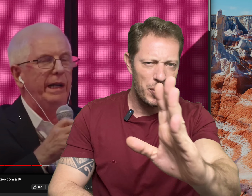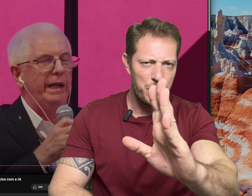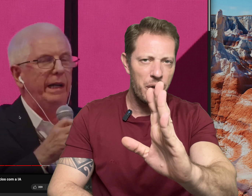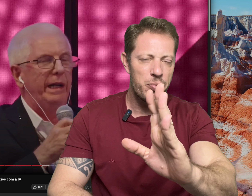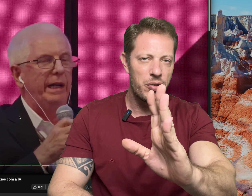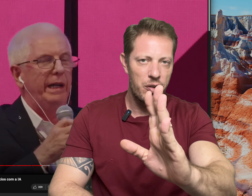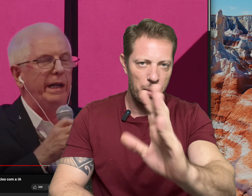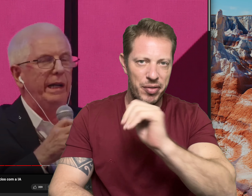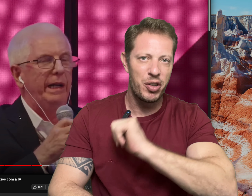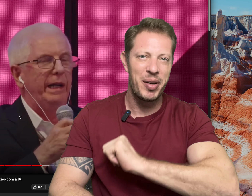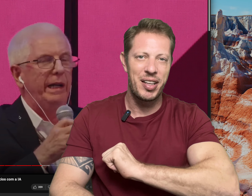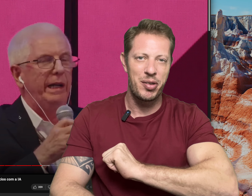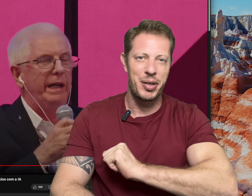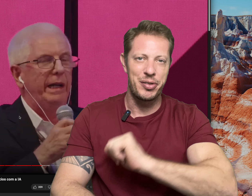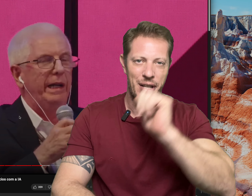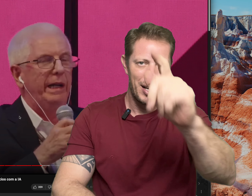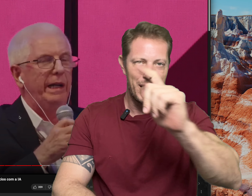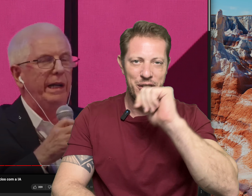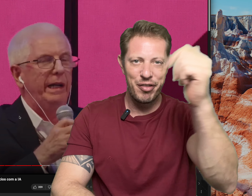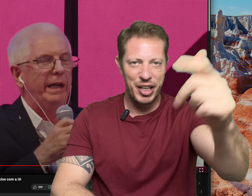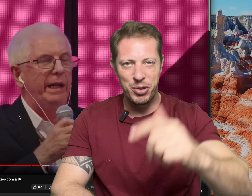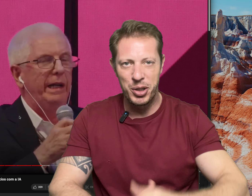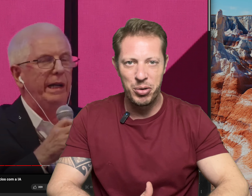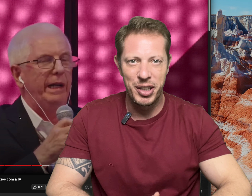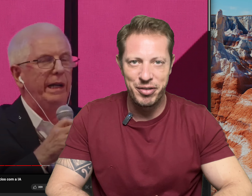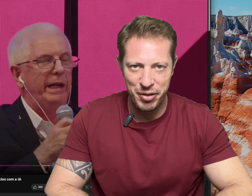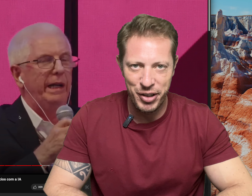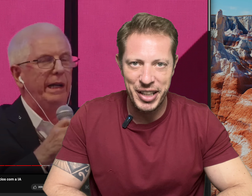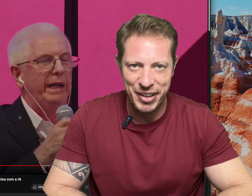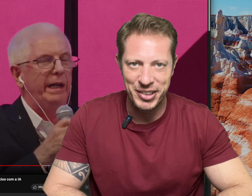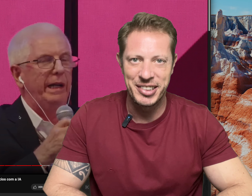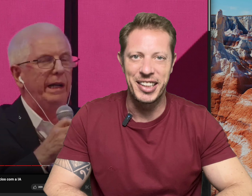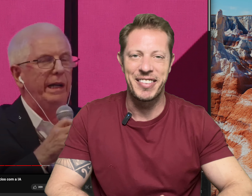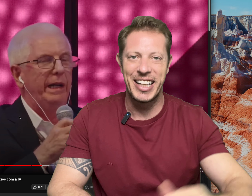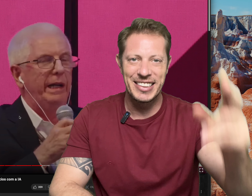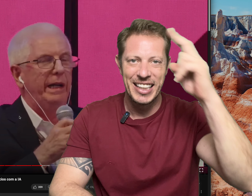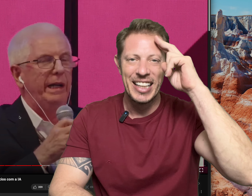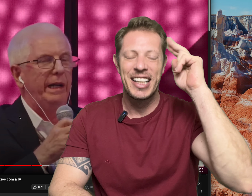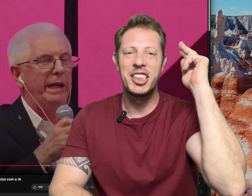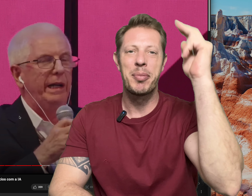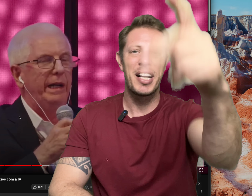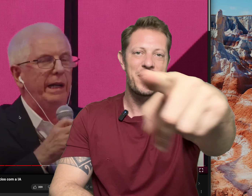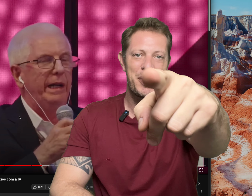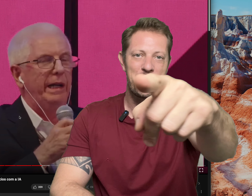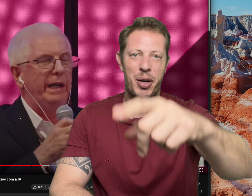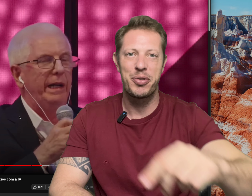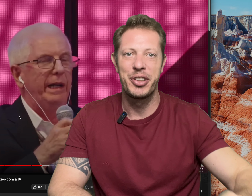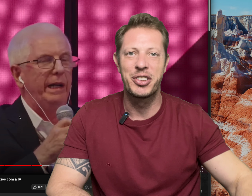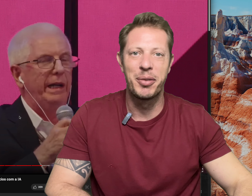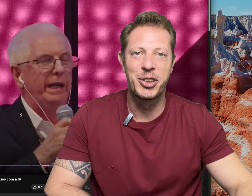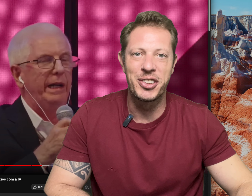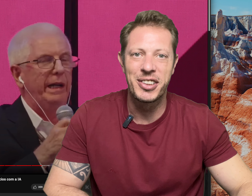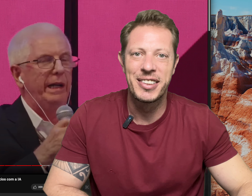vou deixar para os próximos anos para mim vir comentar sobre isso. Ano que vem, no outro ano. Vamos ver o que vai acontecer, beleza? Grande abraço, vejo vocês no próximo vídeo. Tamo junto.